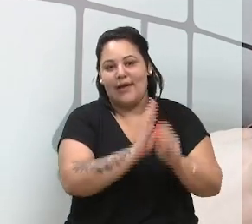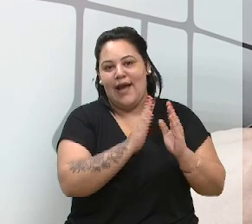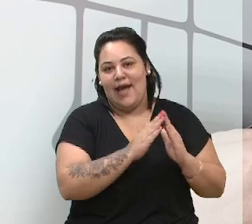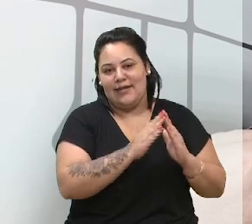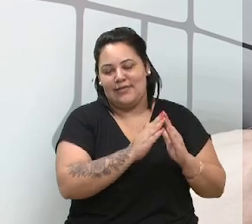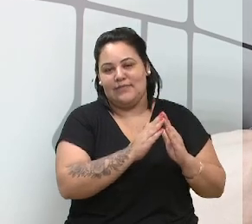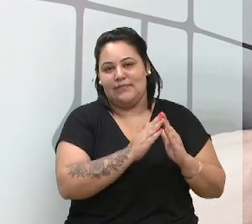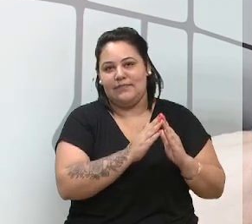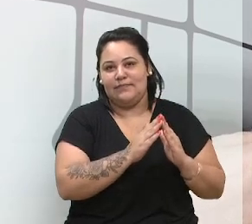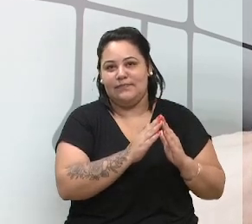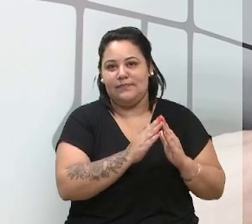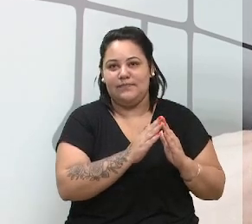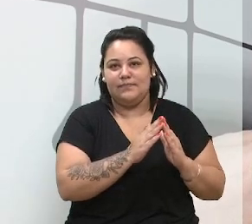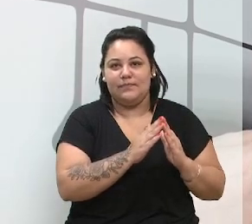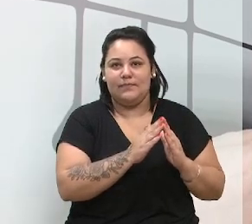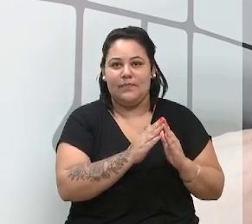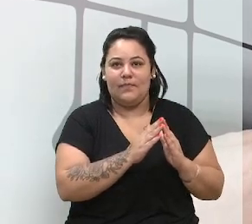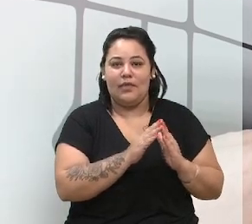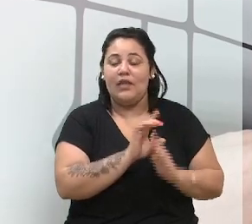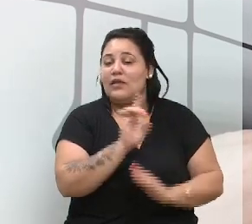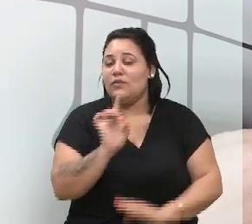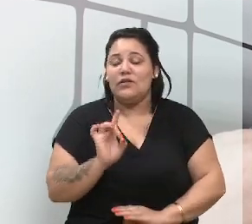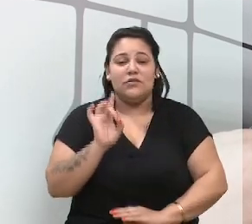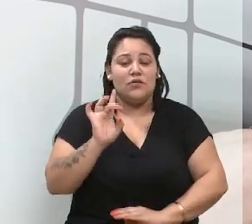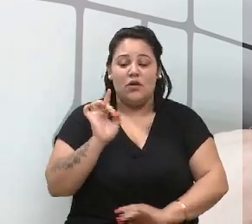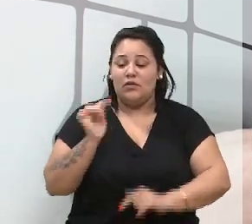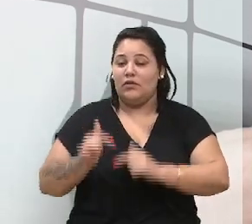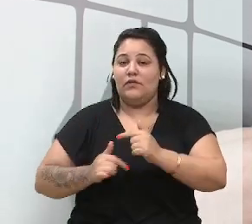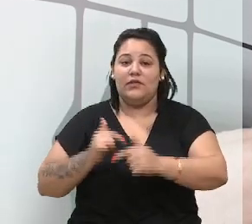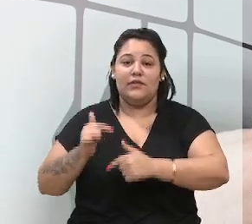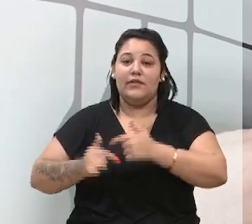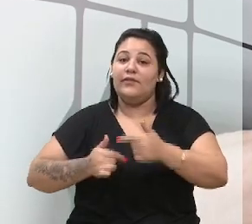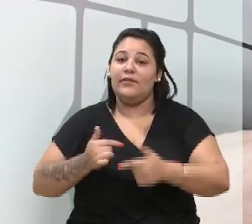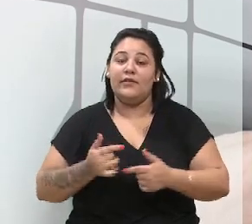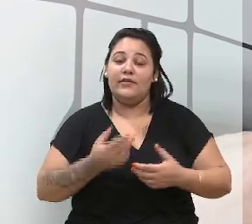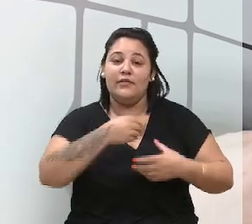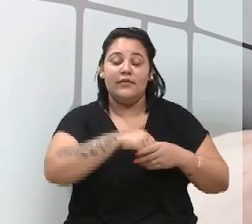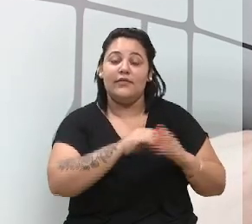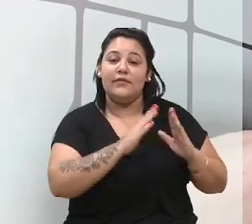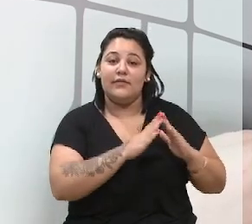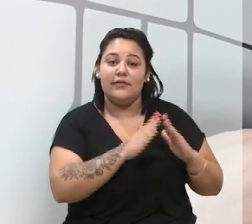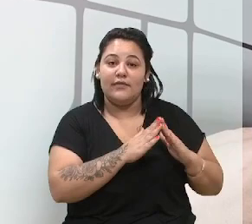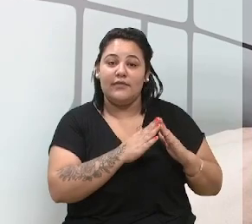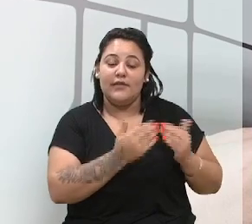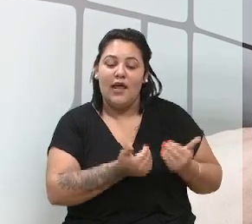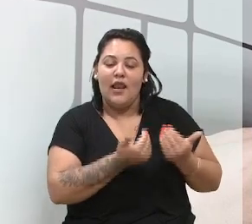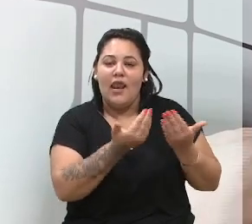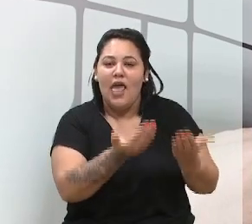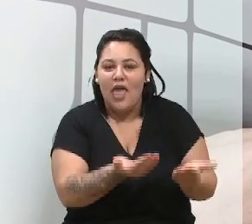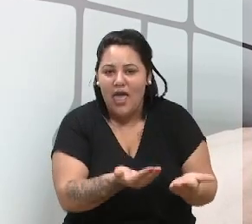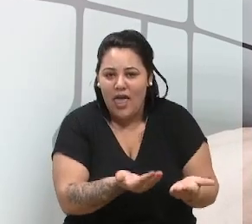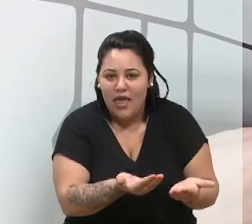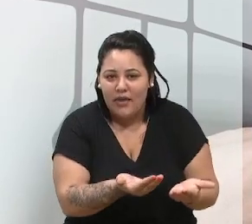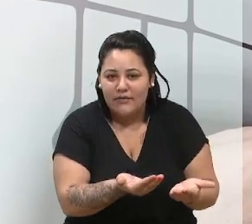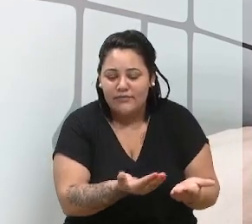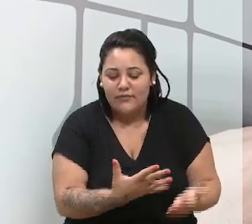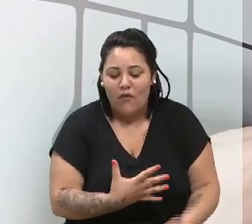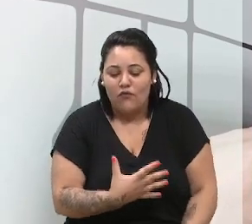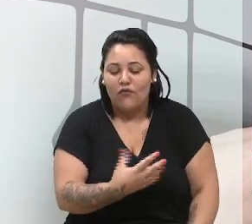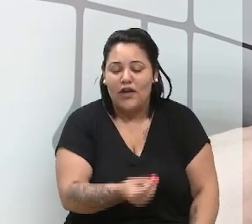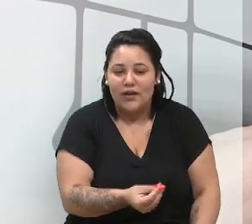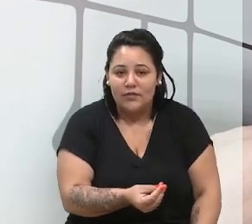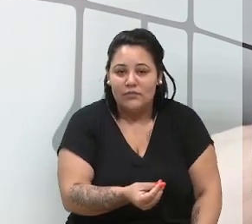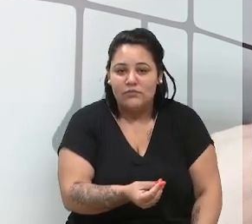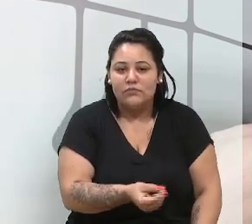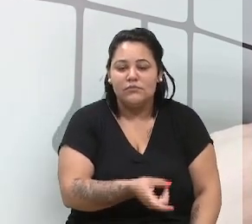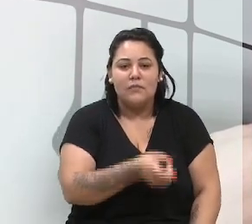também o levar não é só aquele trabalho dentro de casa casa quando eu levo um filho um pai uma